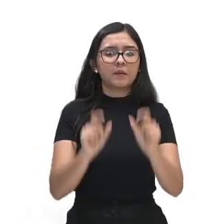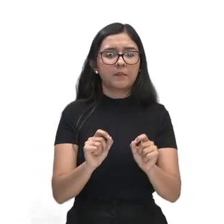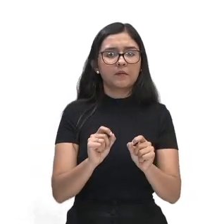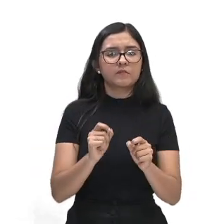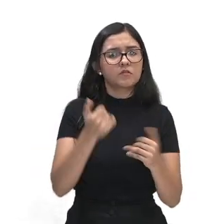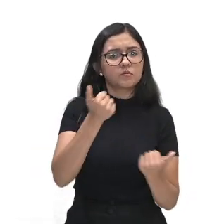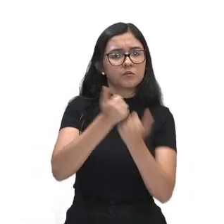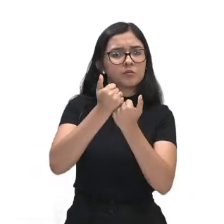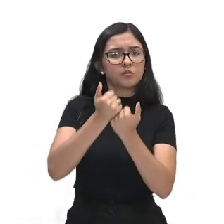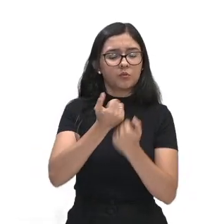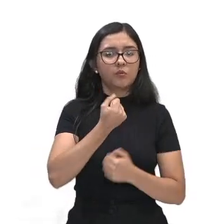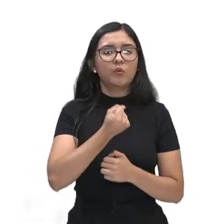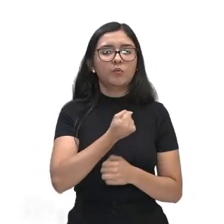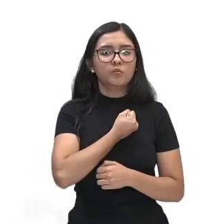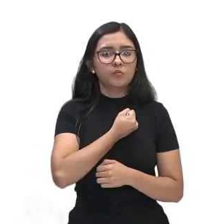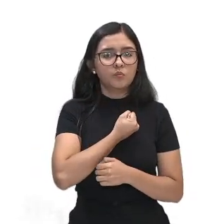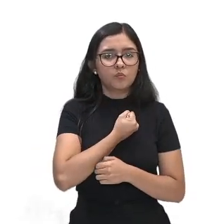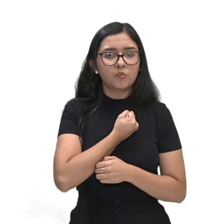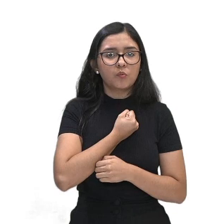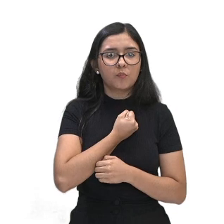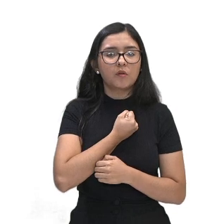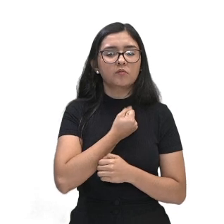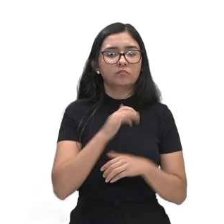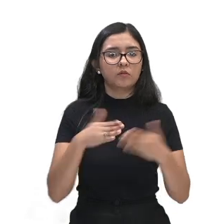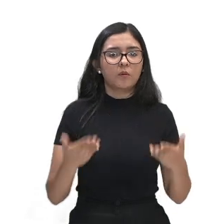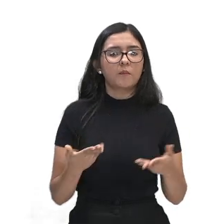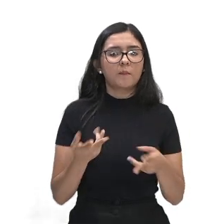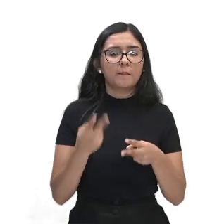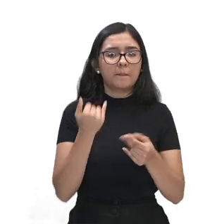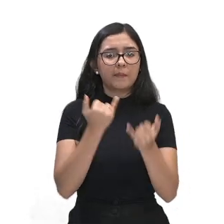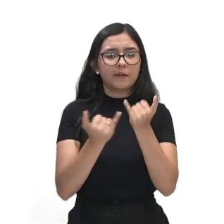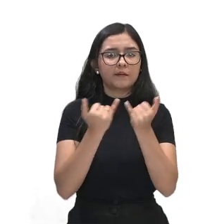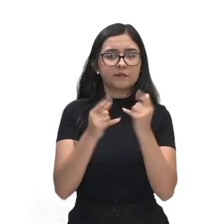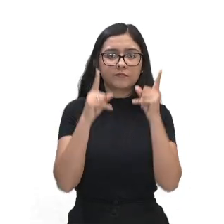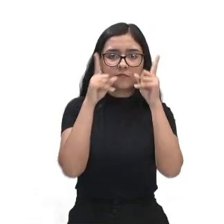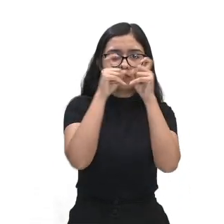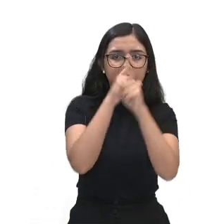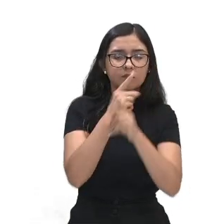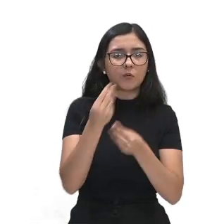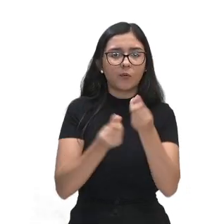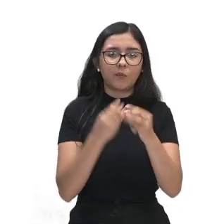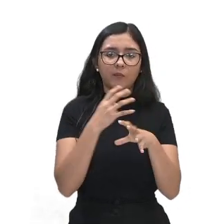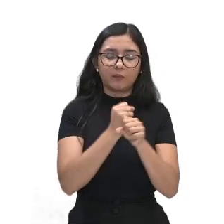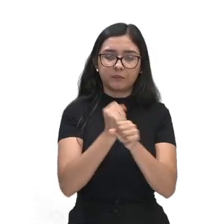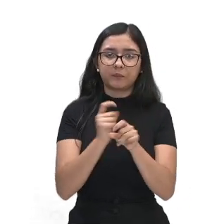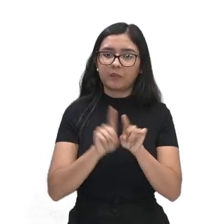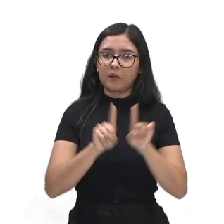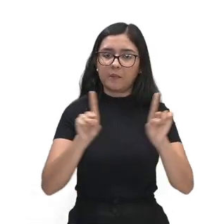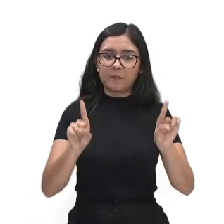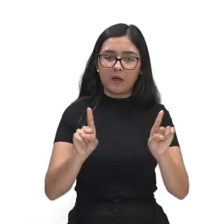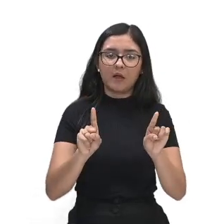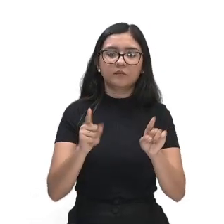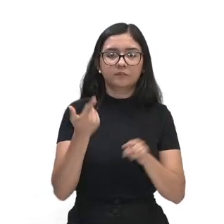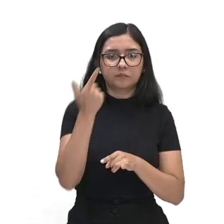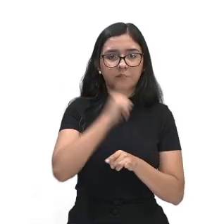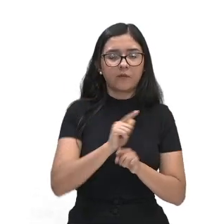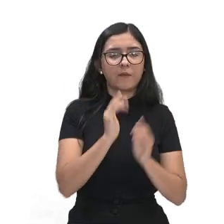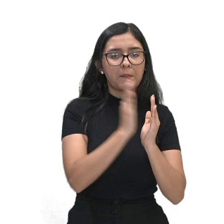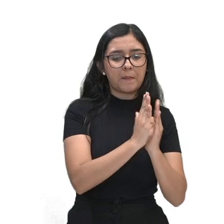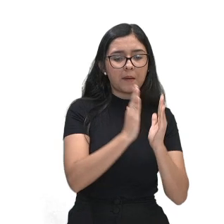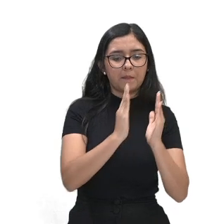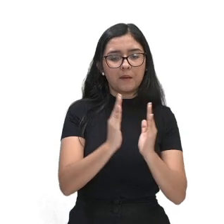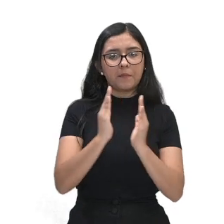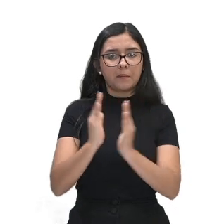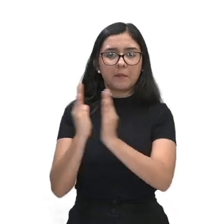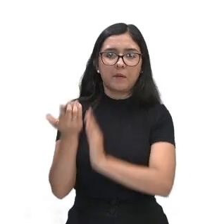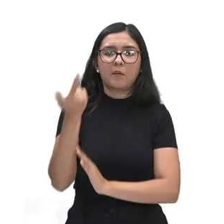coisa muito grande, né? Um negócio assim difícil de resolver. Mas com calma, né? Parte por parte,